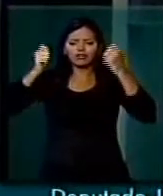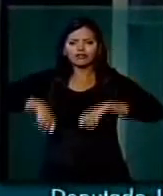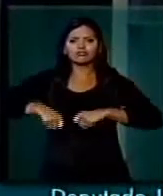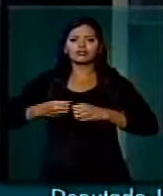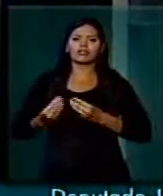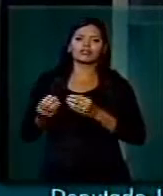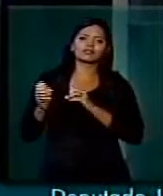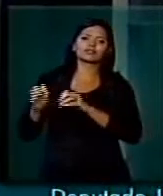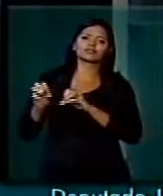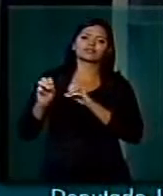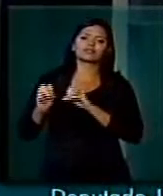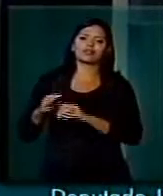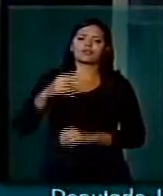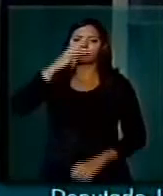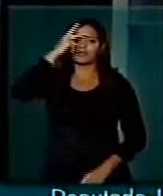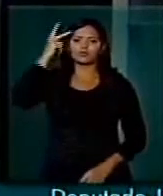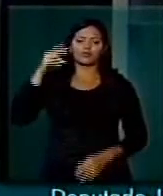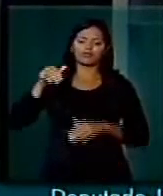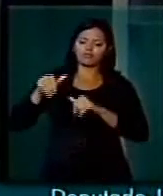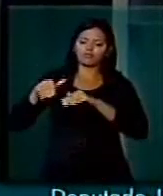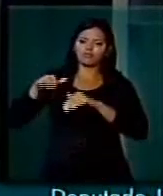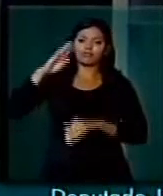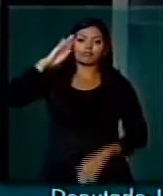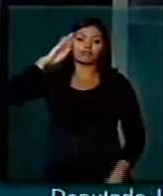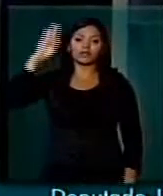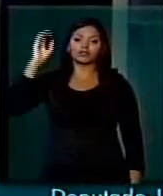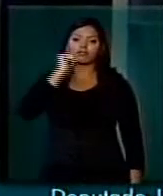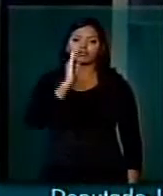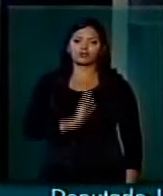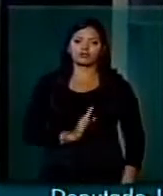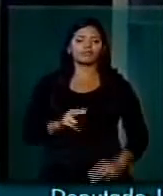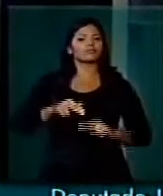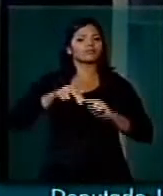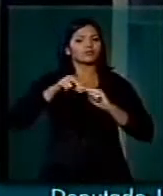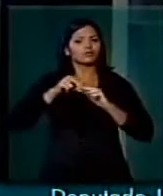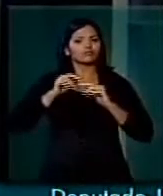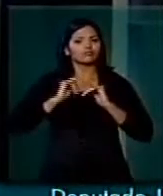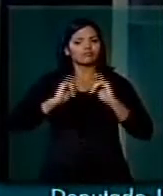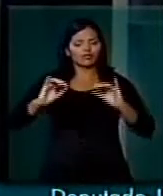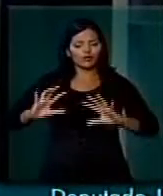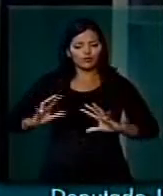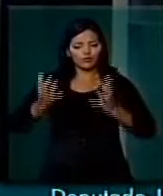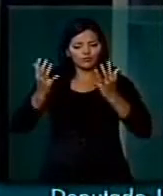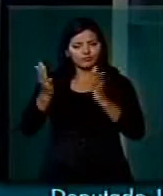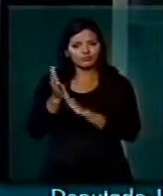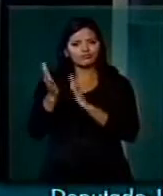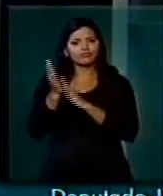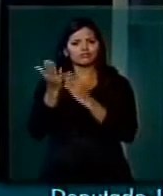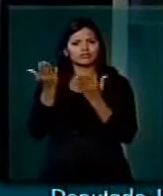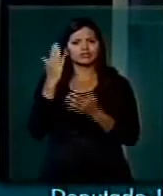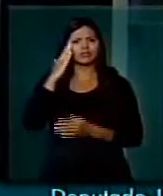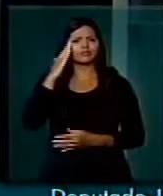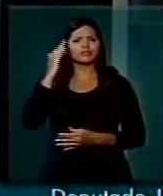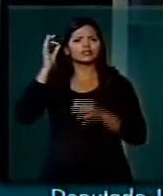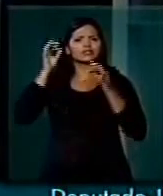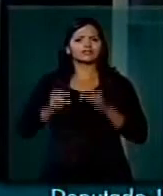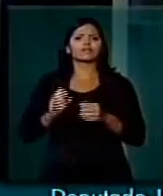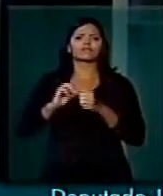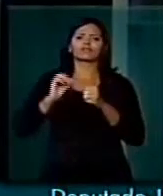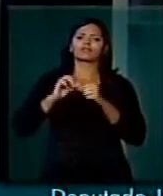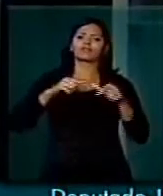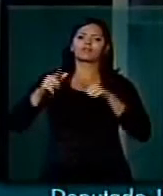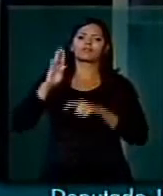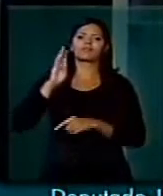que é dada ao militar brasileiro. Fica aqui, portanto, a nossa homenagem, o nosso reconhecimento ao